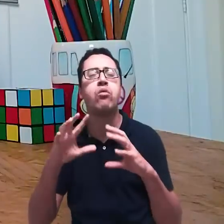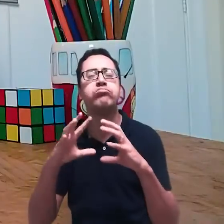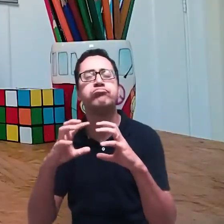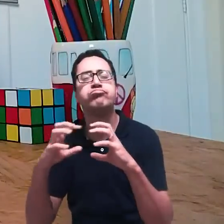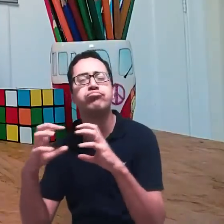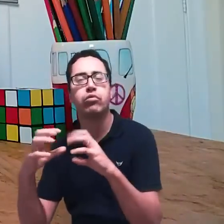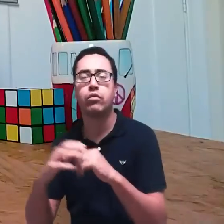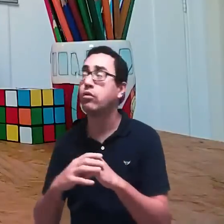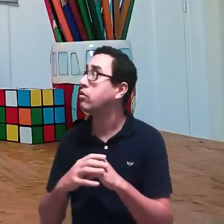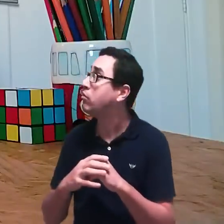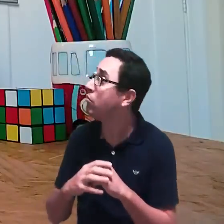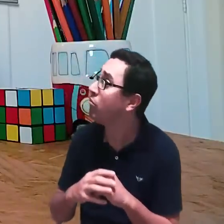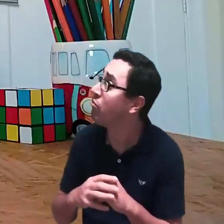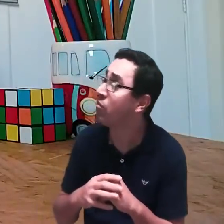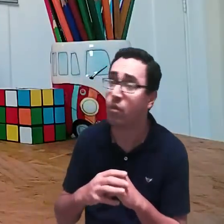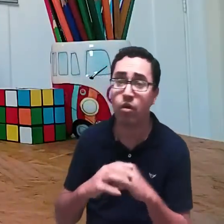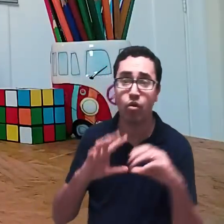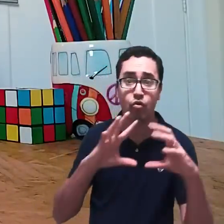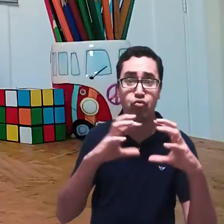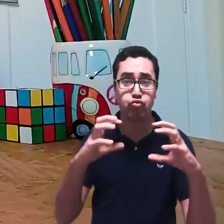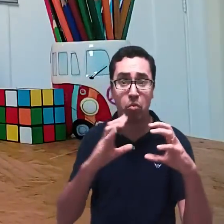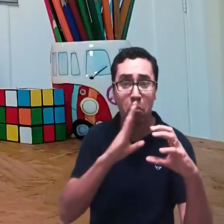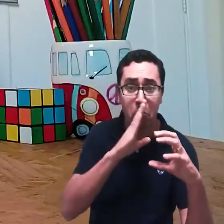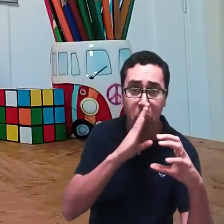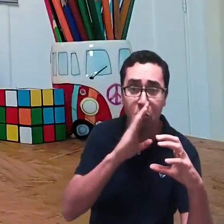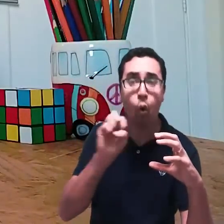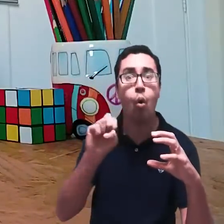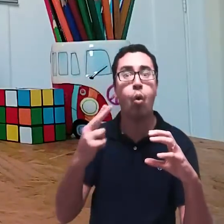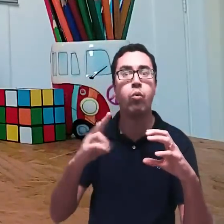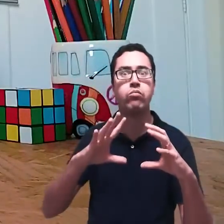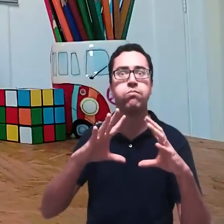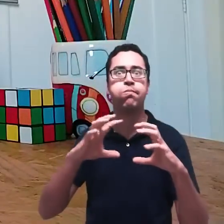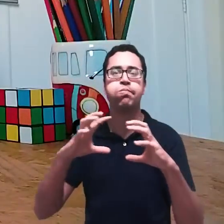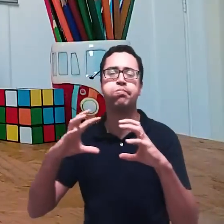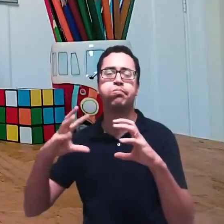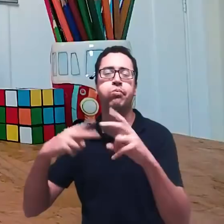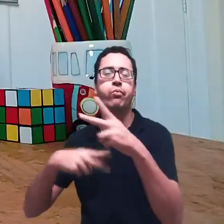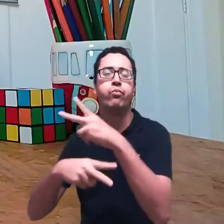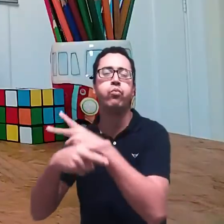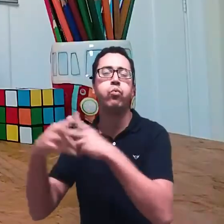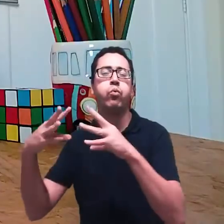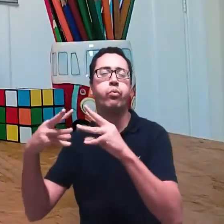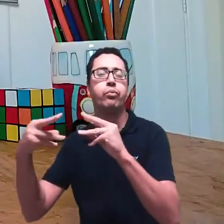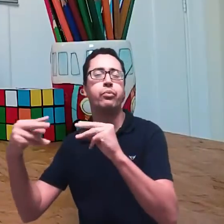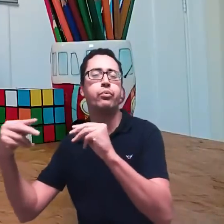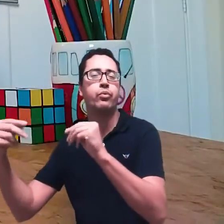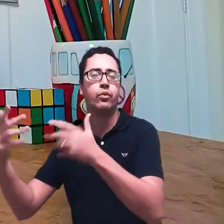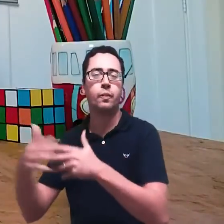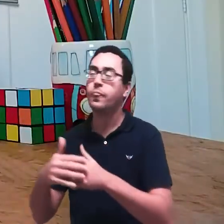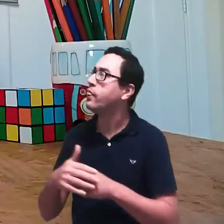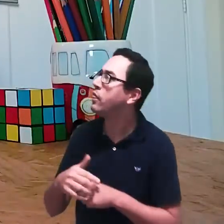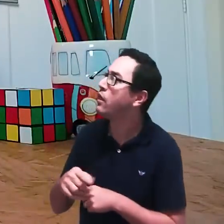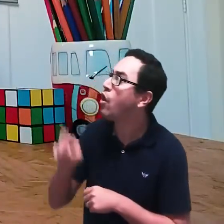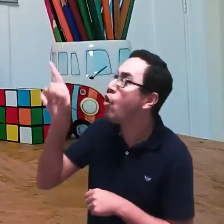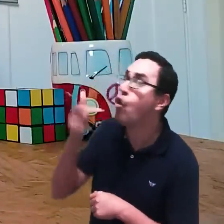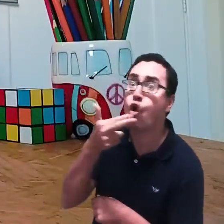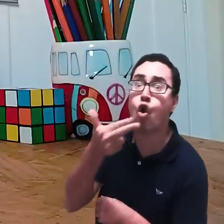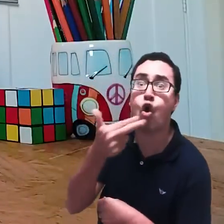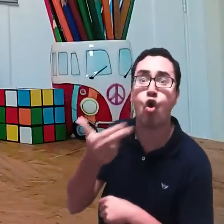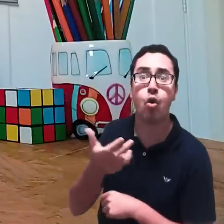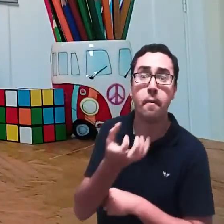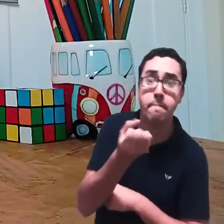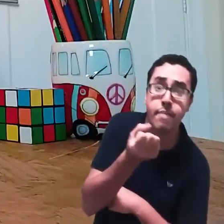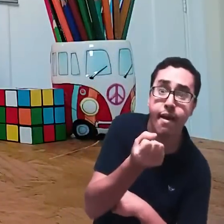se movimentando com o vento? Elas são brancas ou cinzas, que nem aqueles dias de